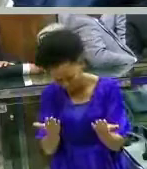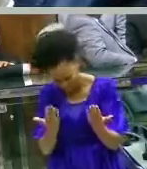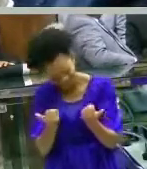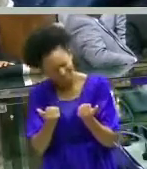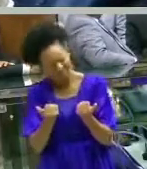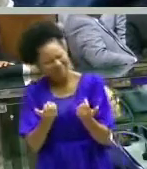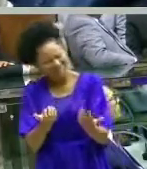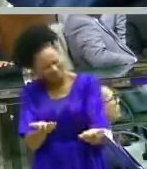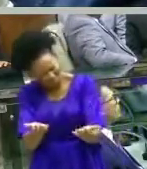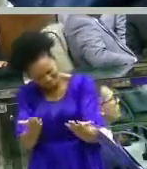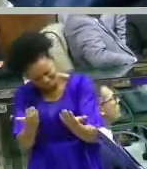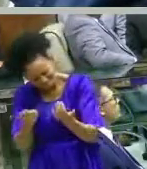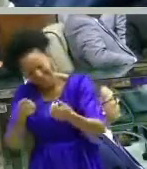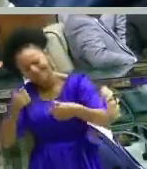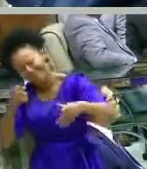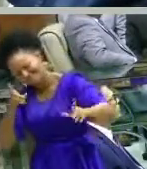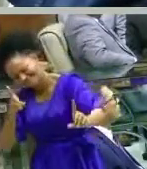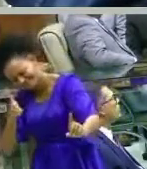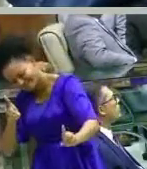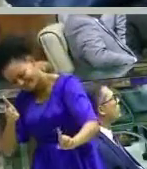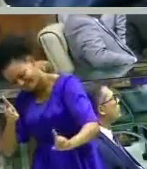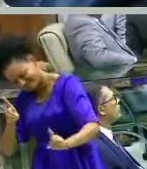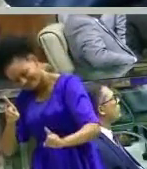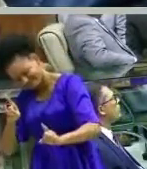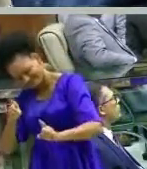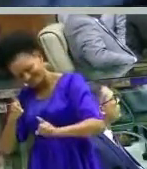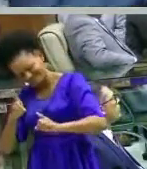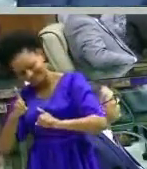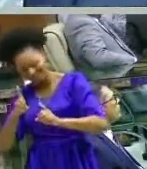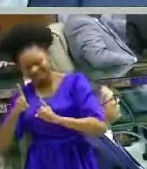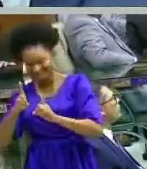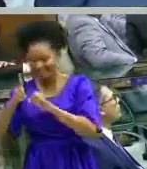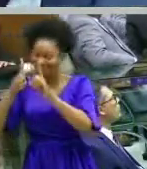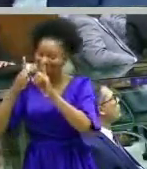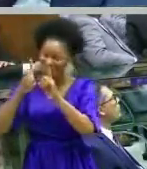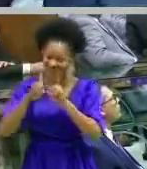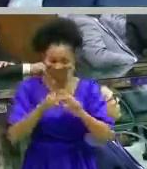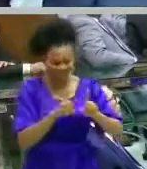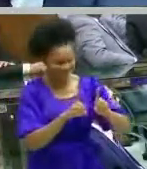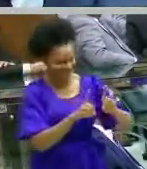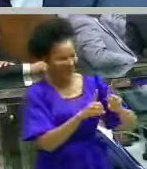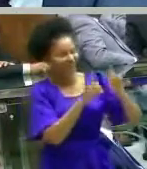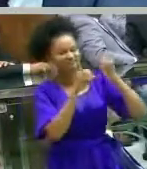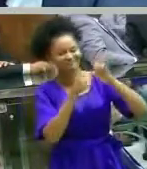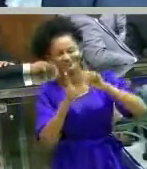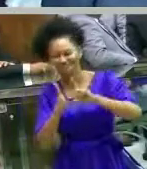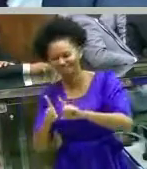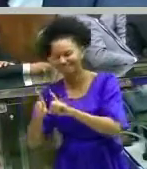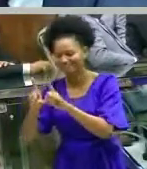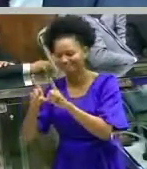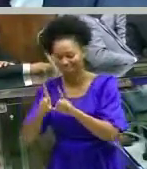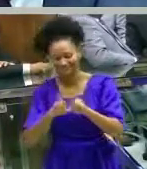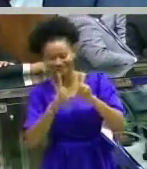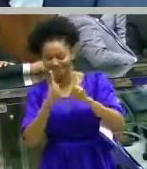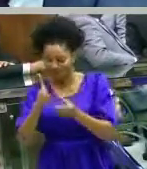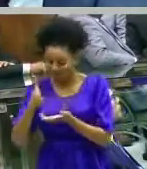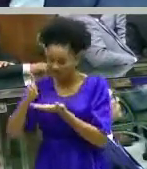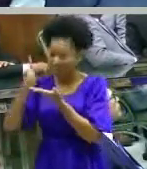Volte agora mesmo para mim. Eu te